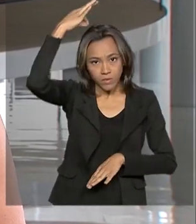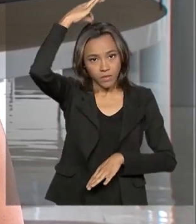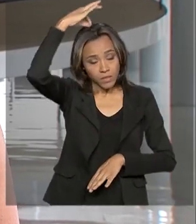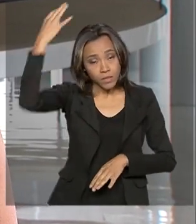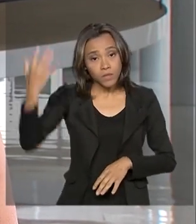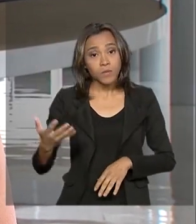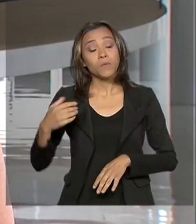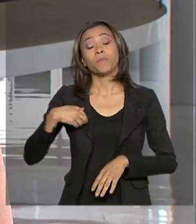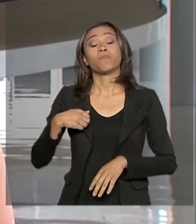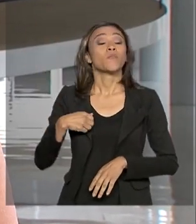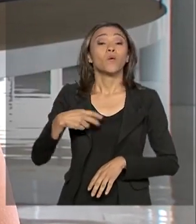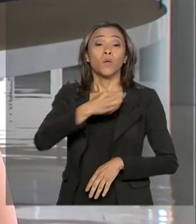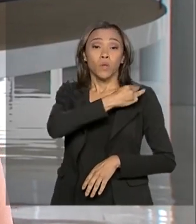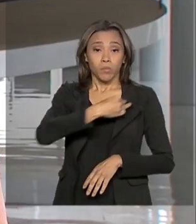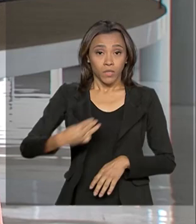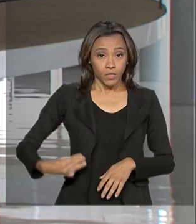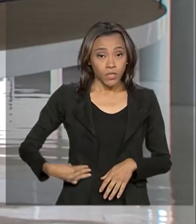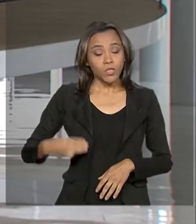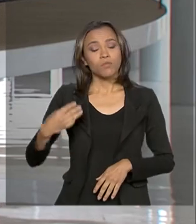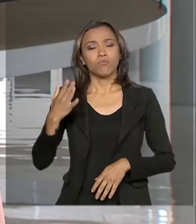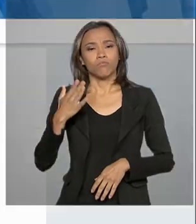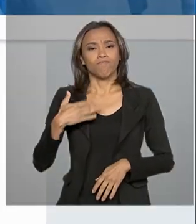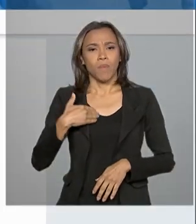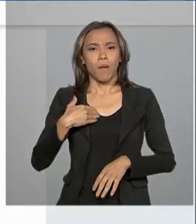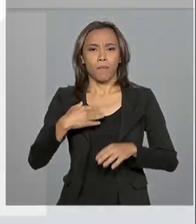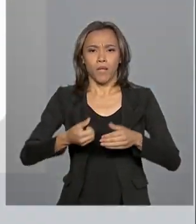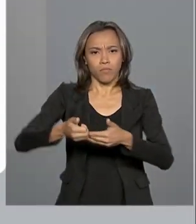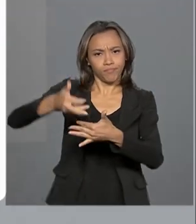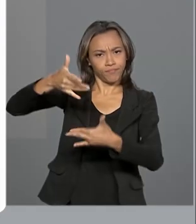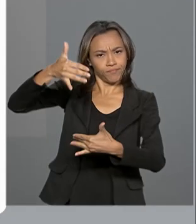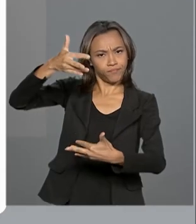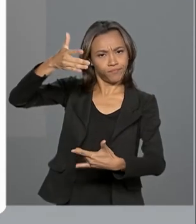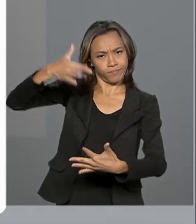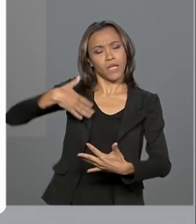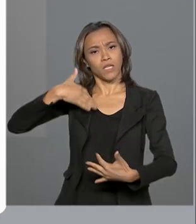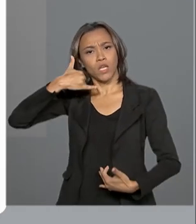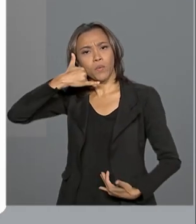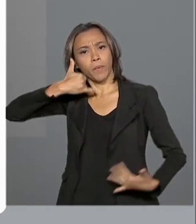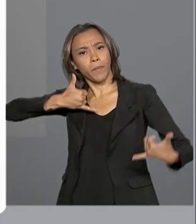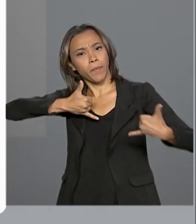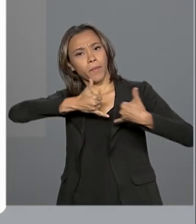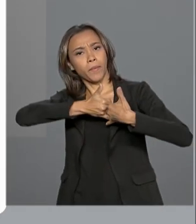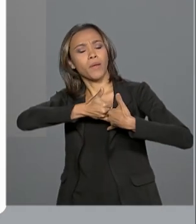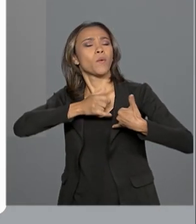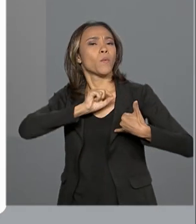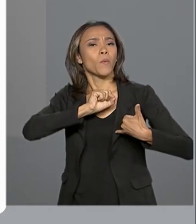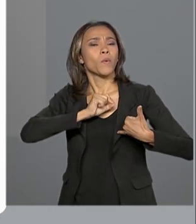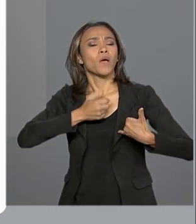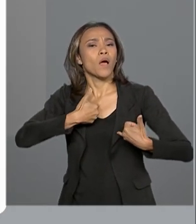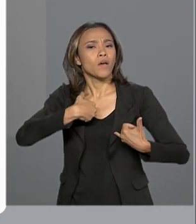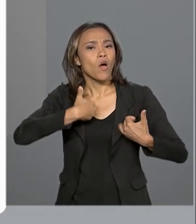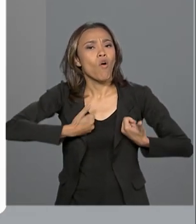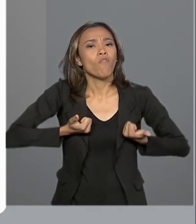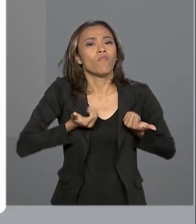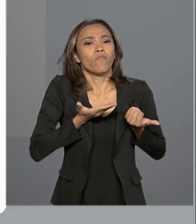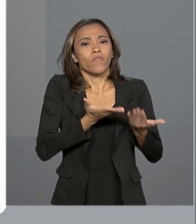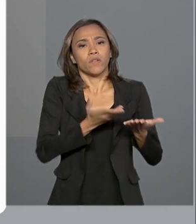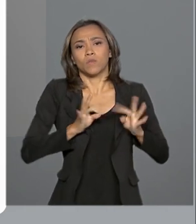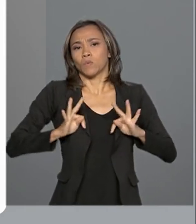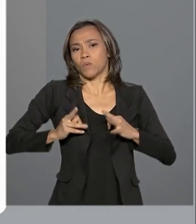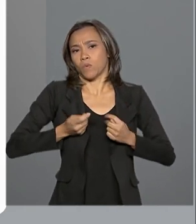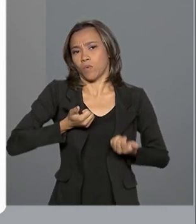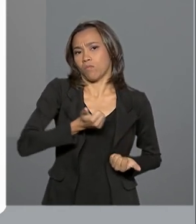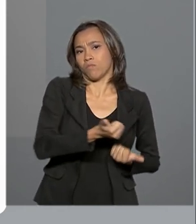ministro Gustavo Canuto disse que ligou diretamente para o governador do Estado e ofereceu todo o apoio necessário